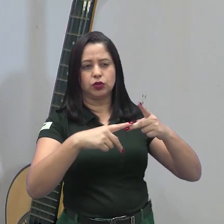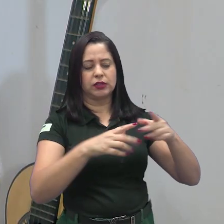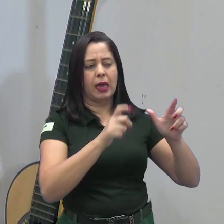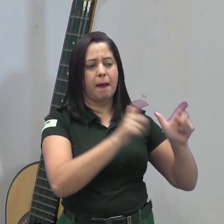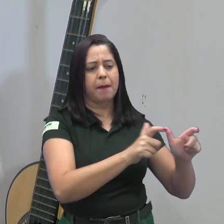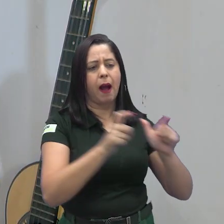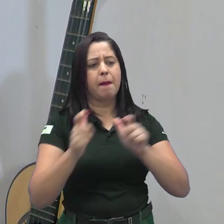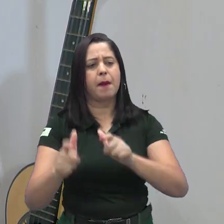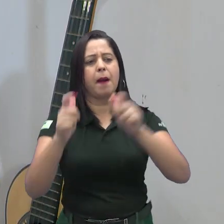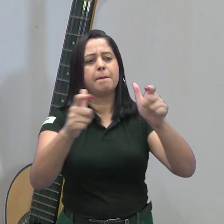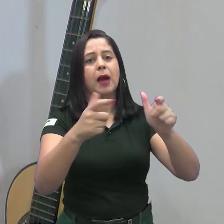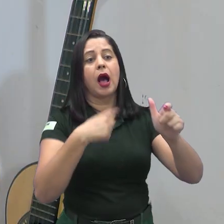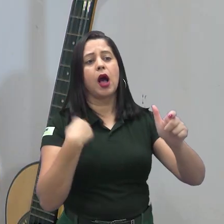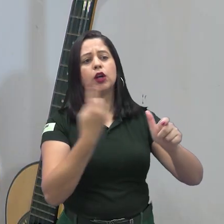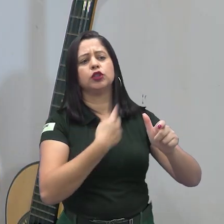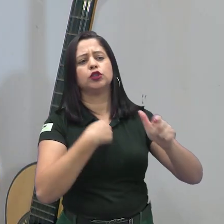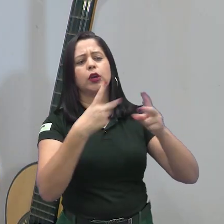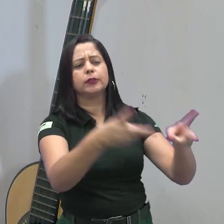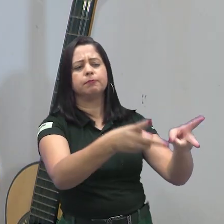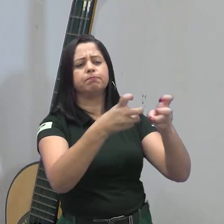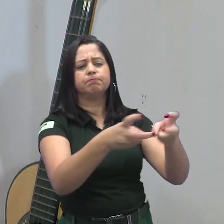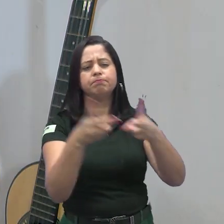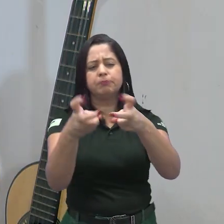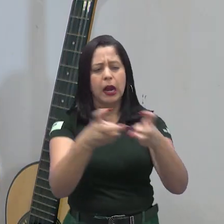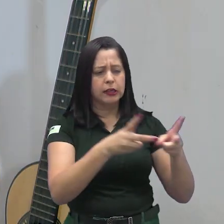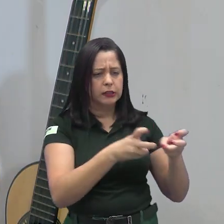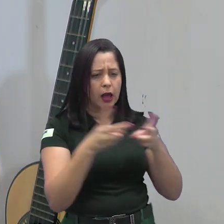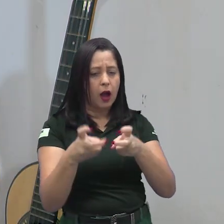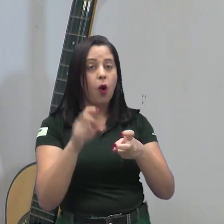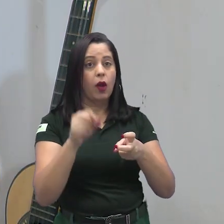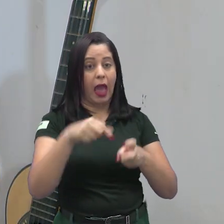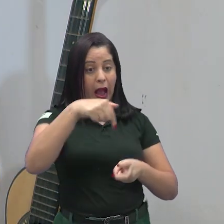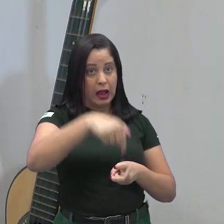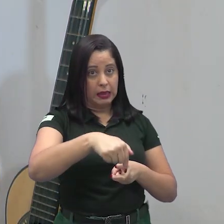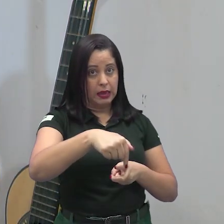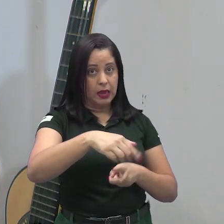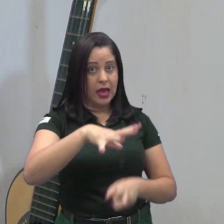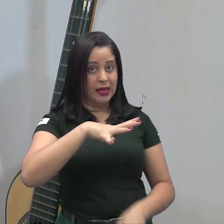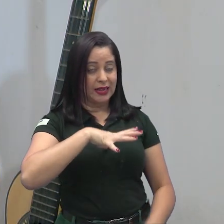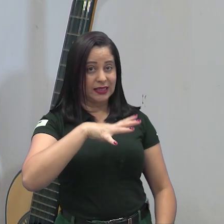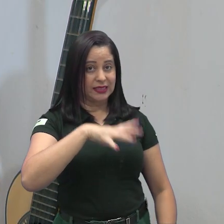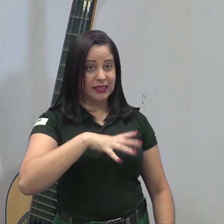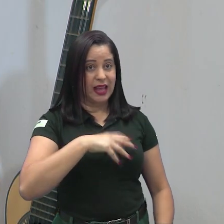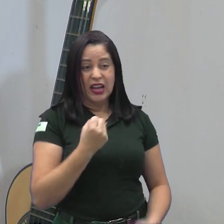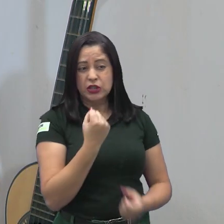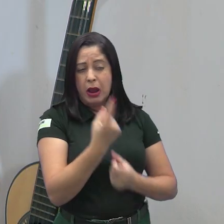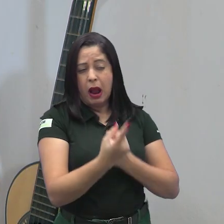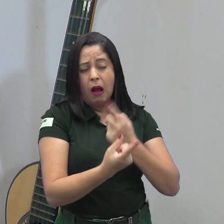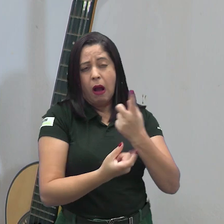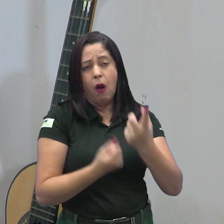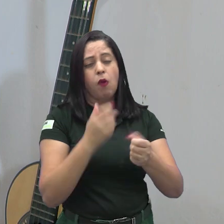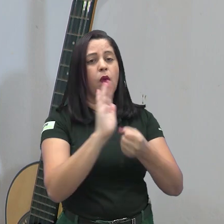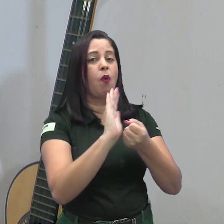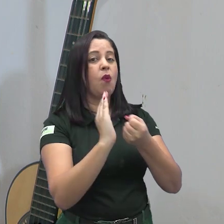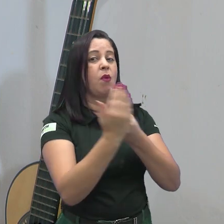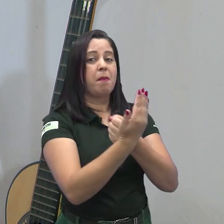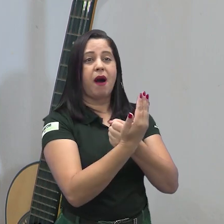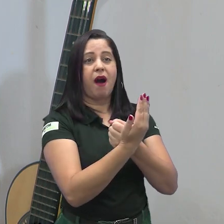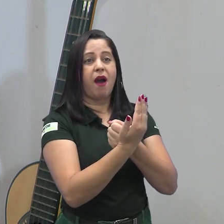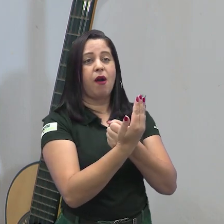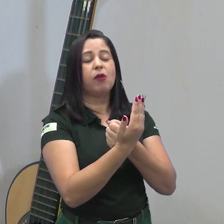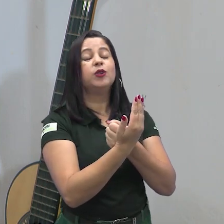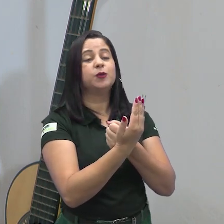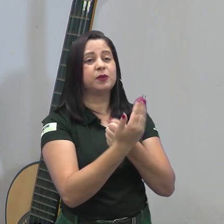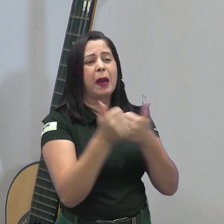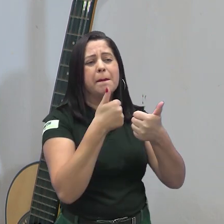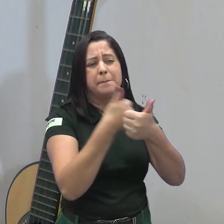algumas regiões, e a gente percebeu que aqui na região central tem bairros que não tem, assim, mesmo estando